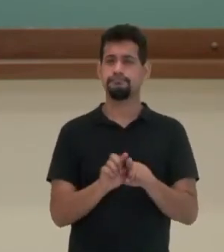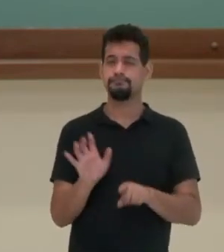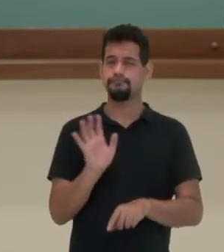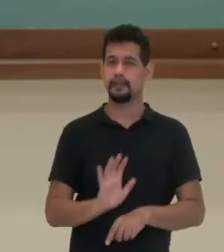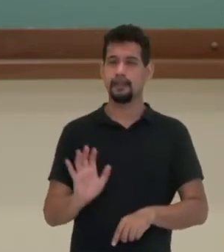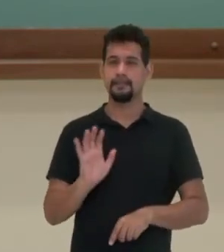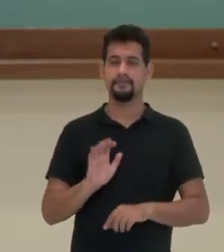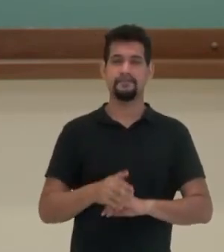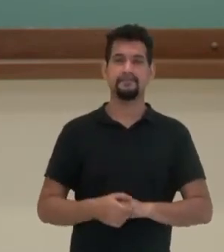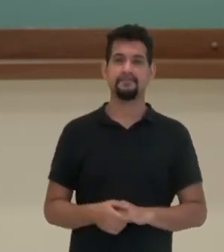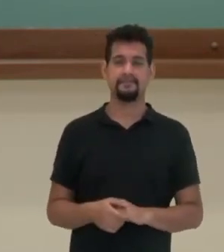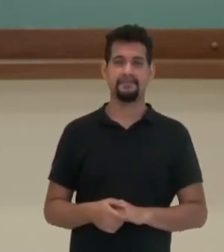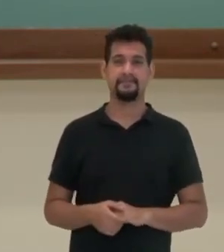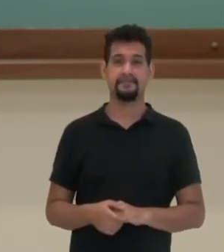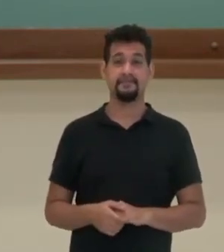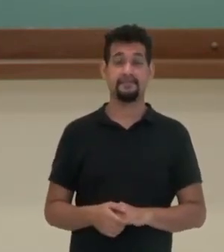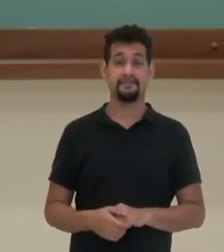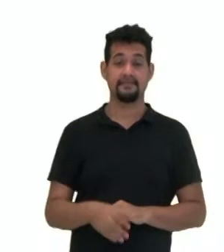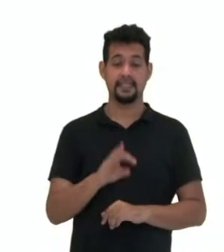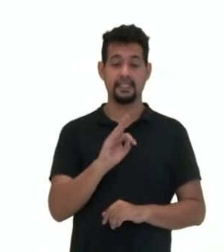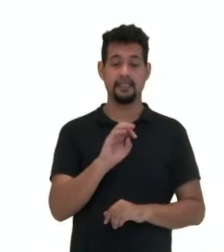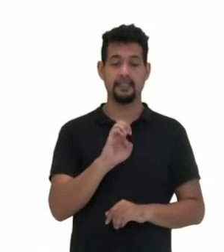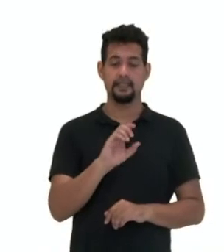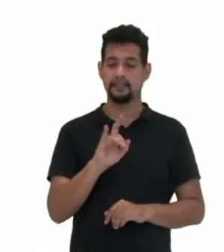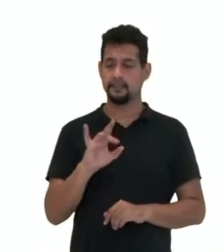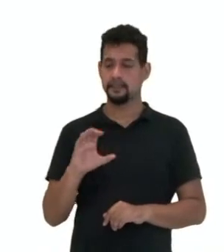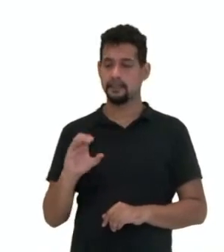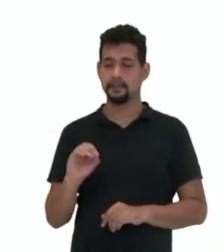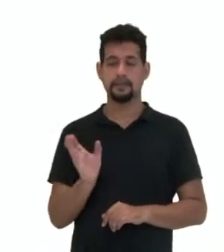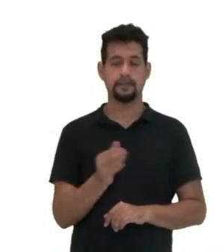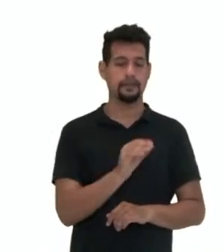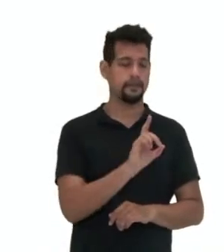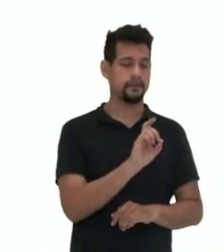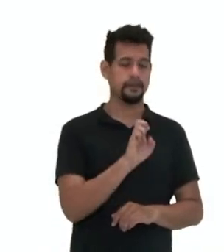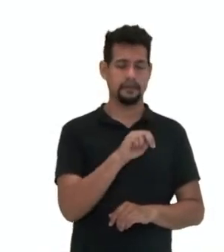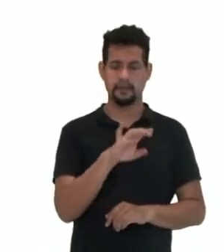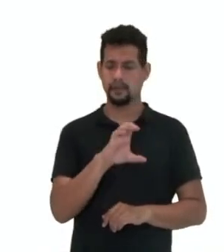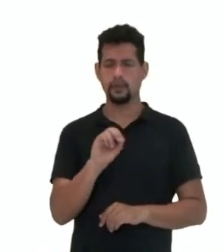espaços. E o tecido conjuntivo denso, olha, o